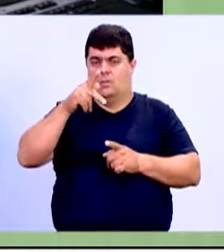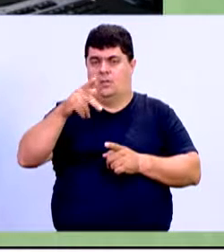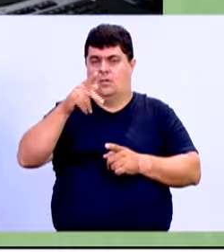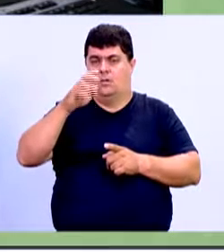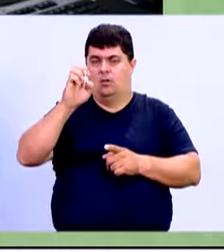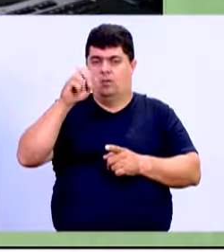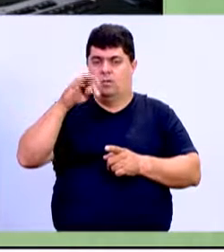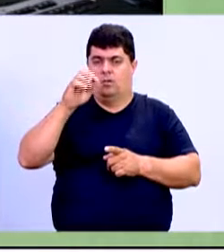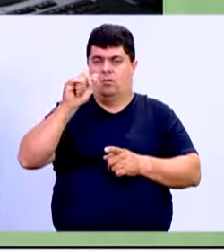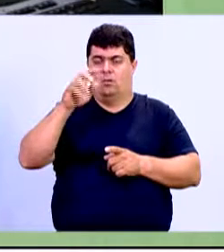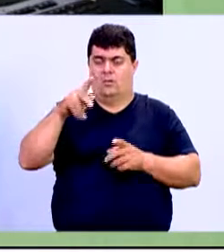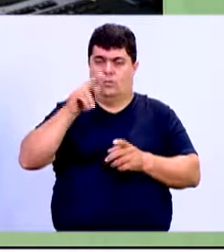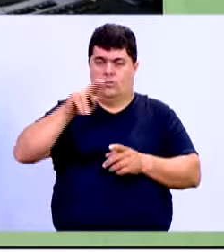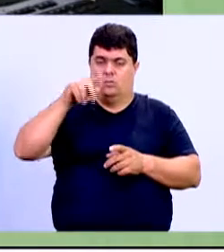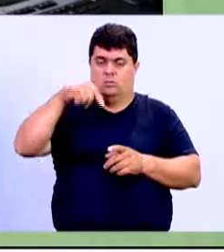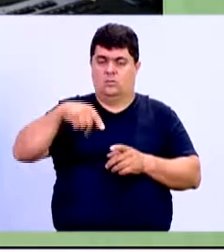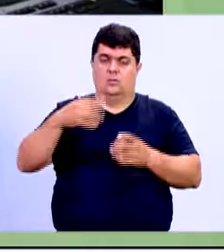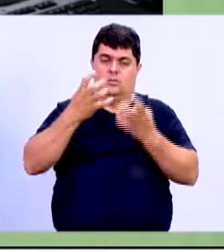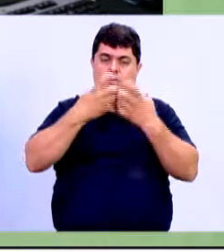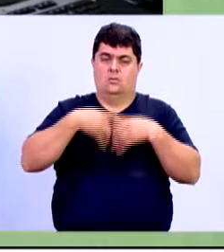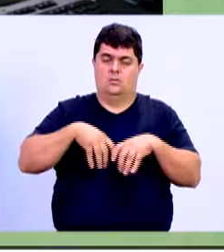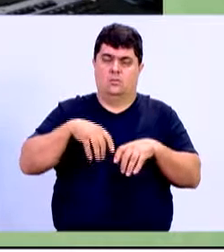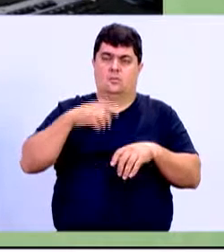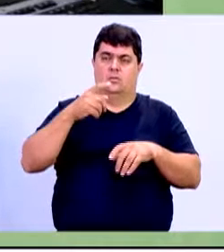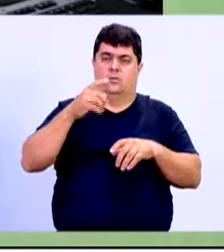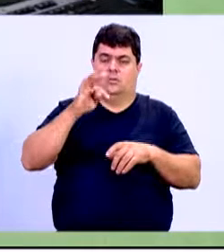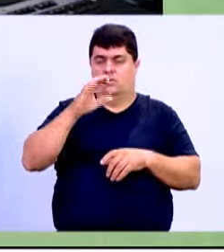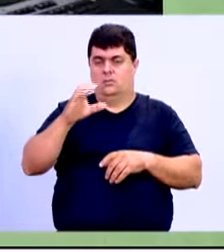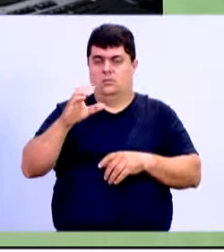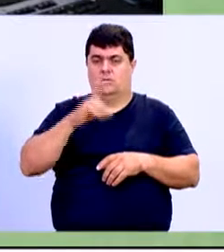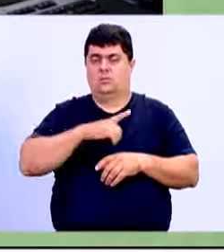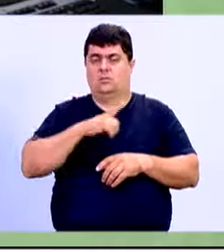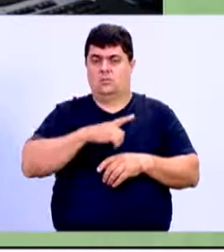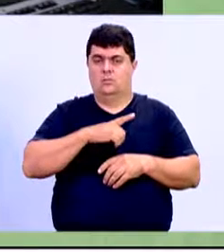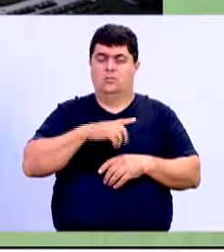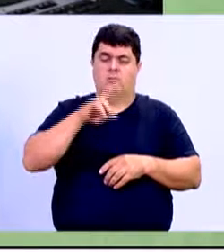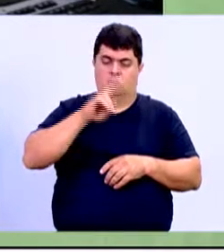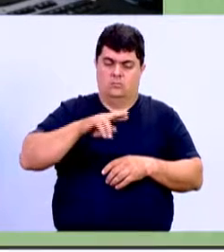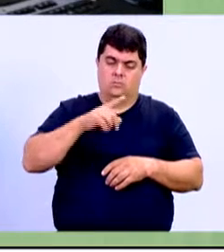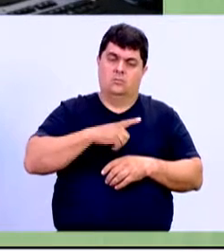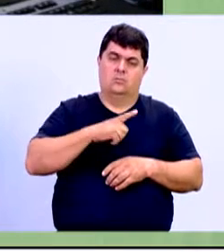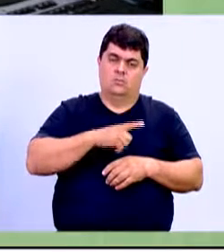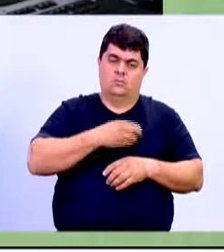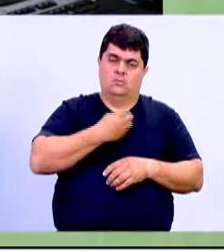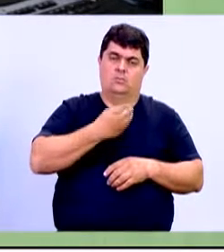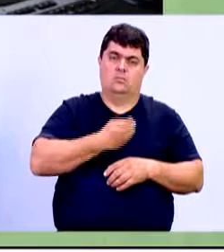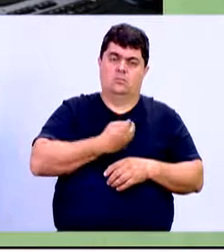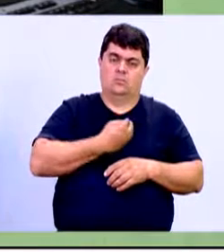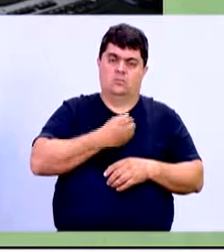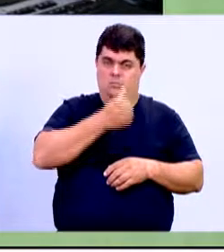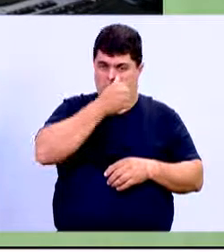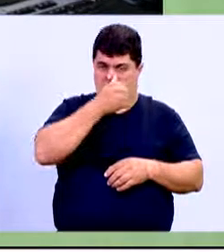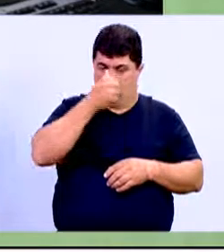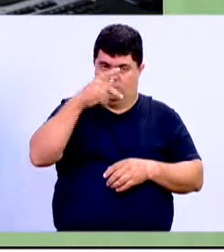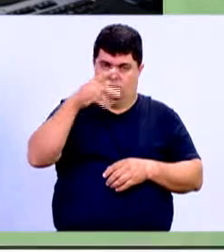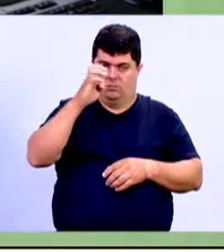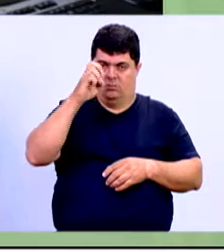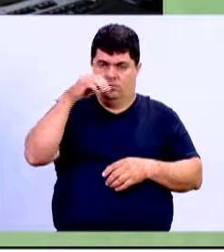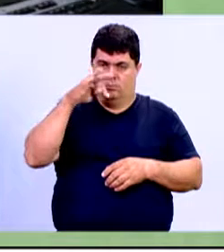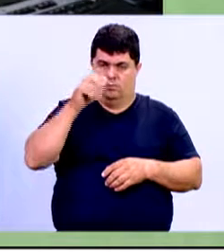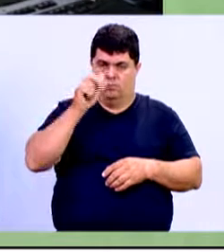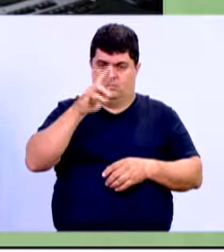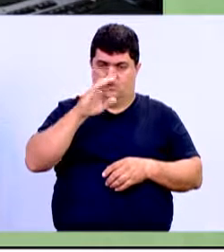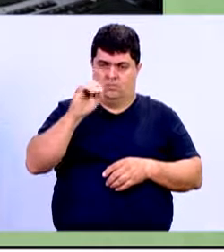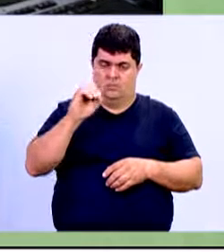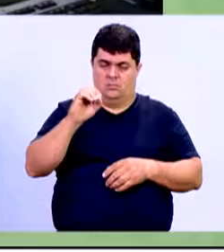utilizada aqui no IFRO, né? Lá no tribunal nós também chegamos a utilizar em alguns momentos o Pentaho. Hoje